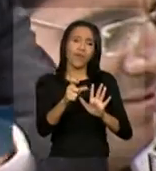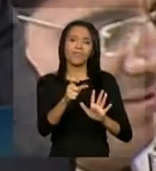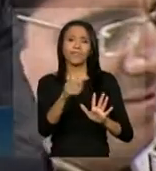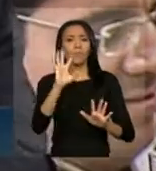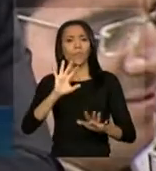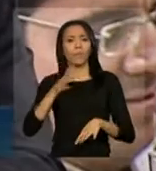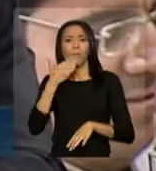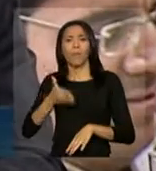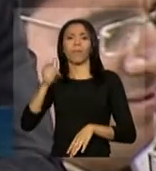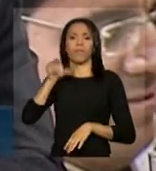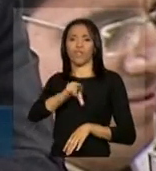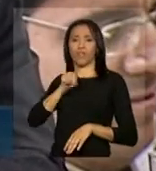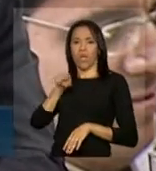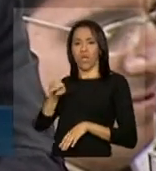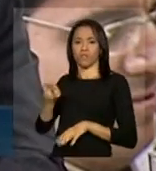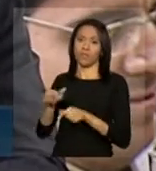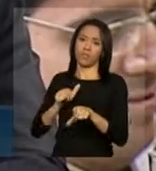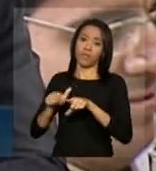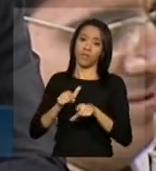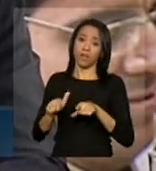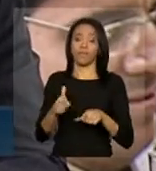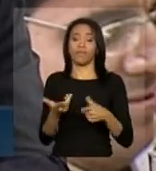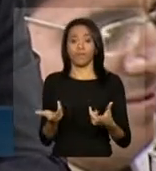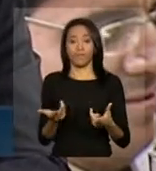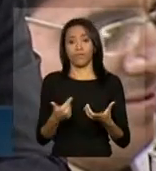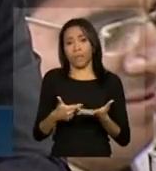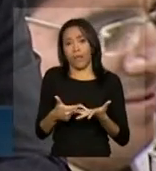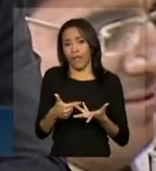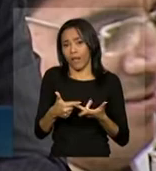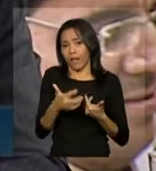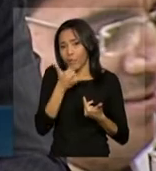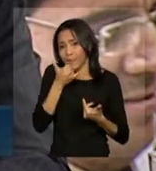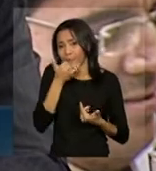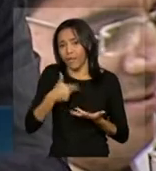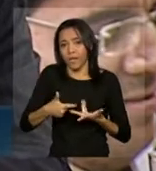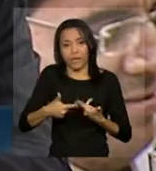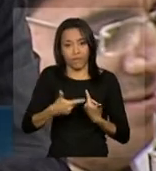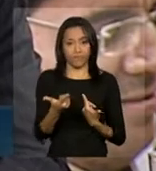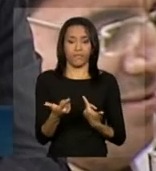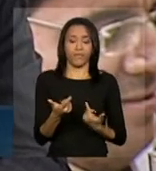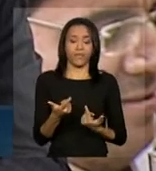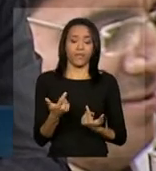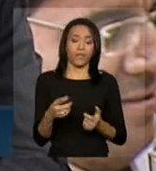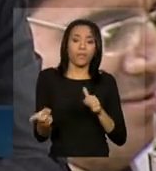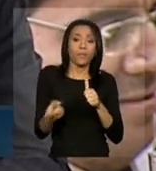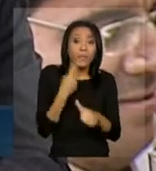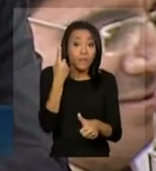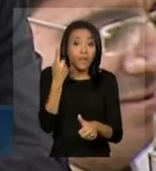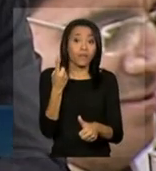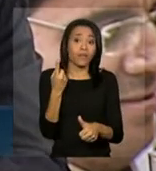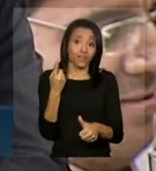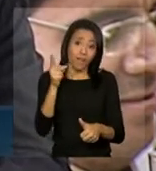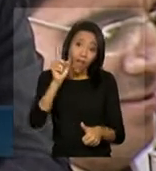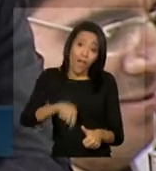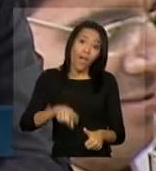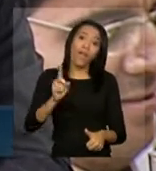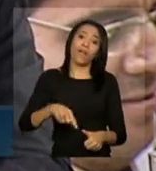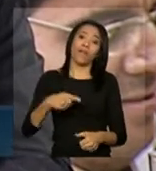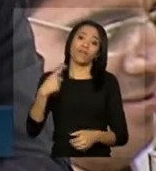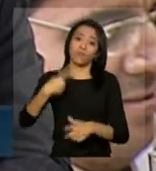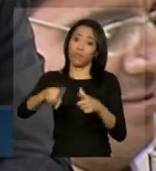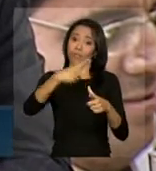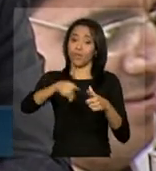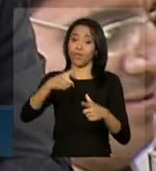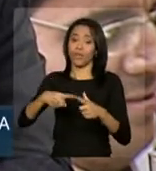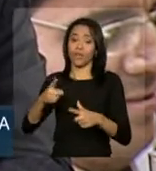ou seja o mercado extremamente aquecido né Eh nós eh o primeiro retrato que nós temos é o drama que os municípios e